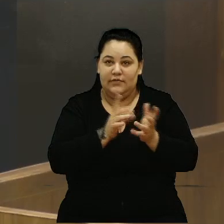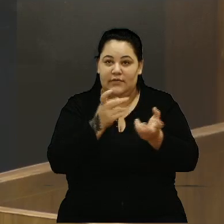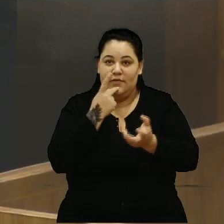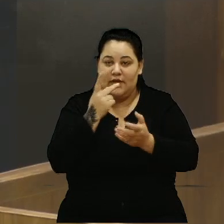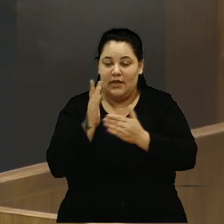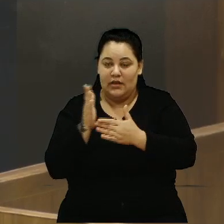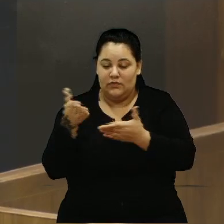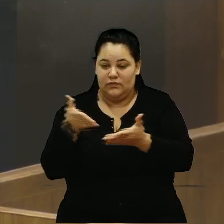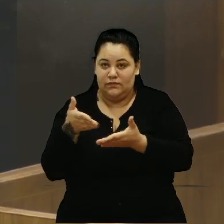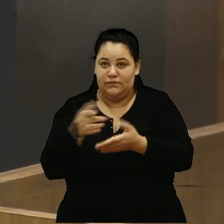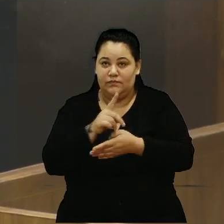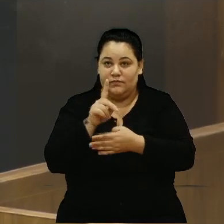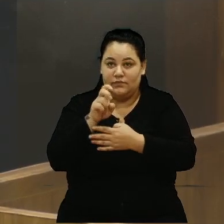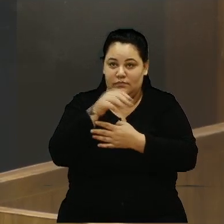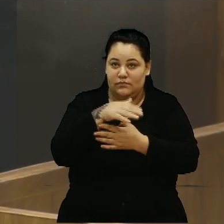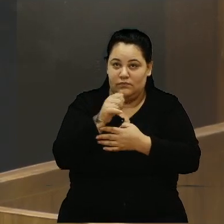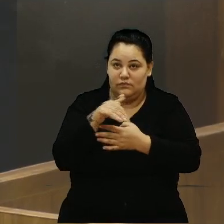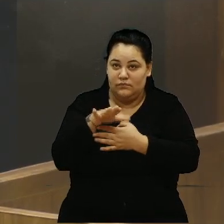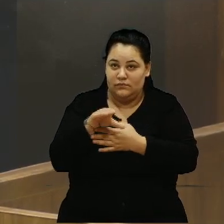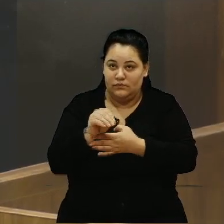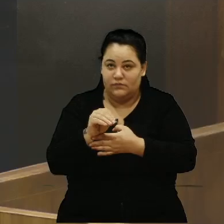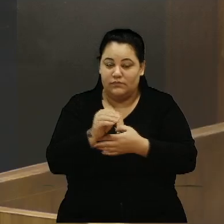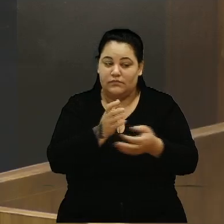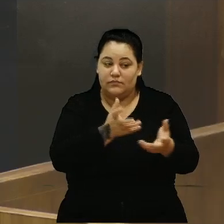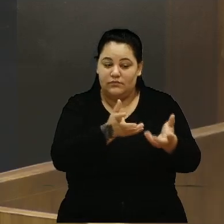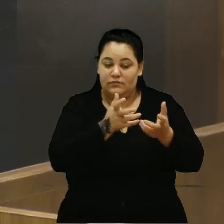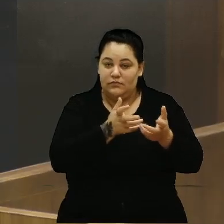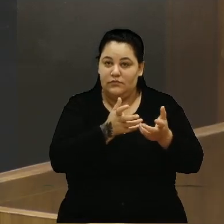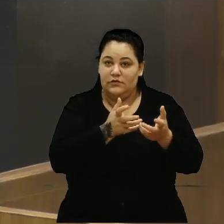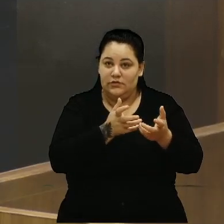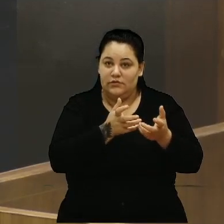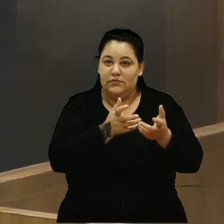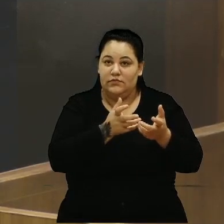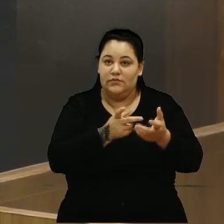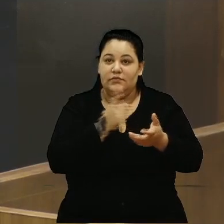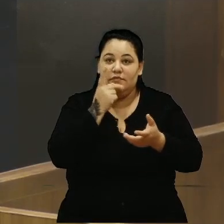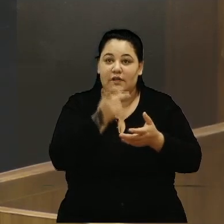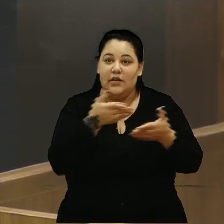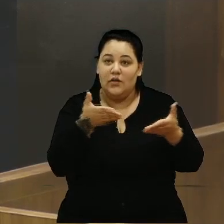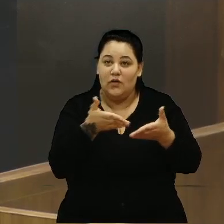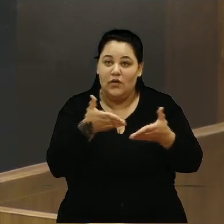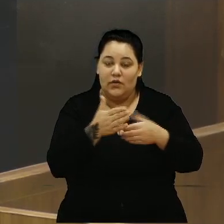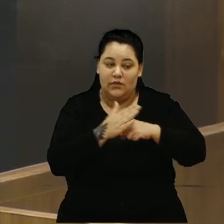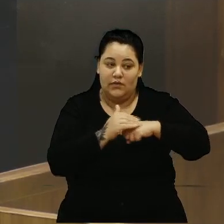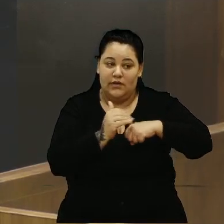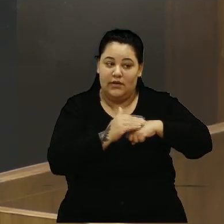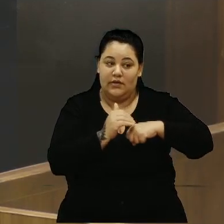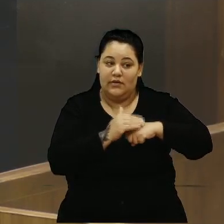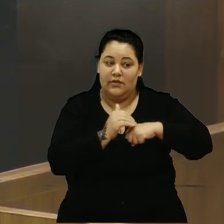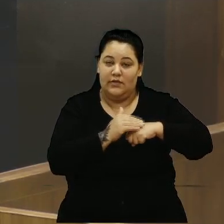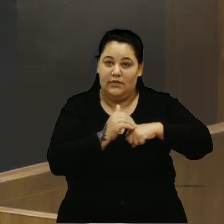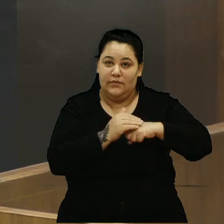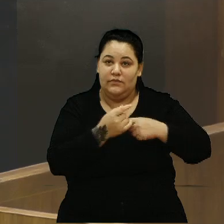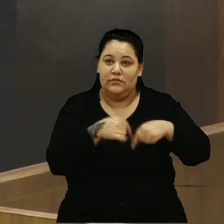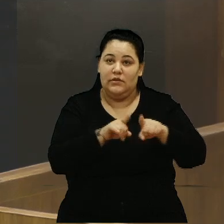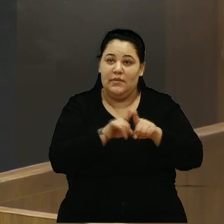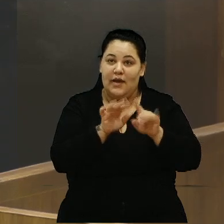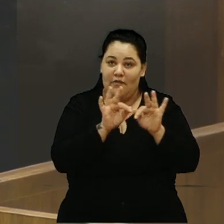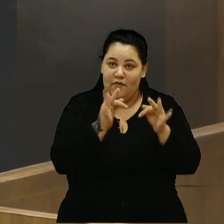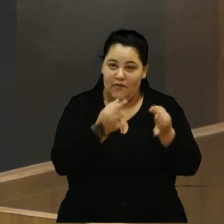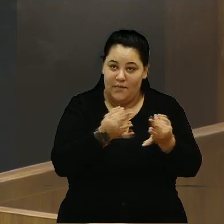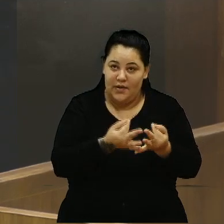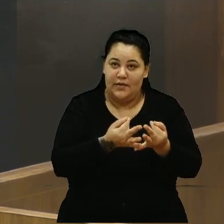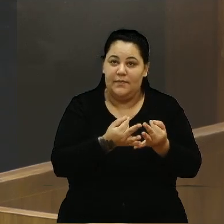dia 15 de maio. Quero transmitir aqui o meu carinho, o meu abraço para minha família, né,